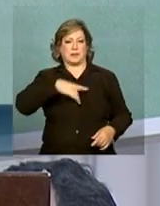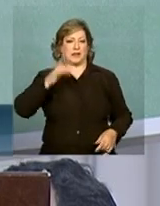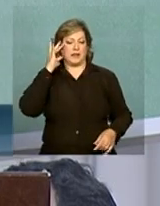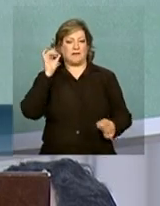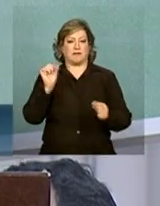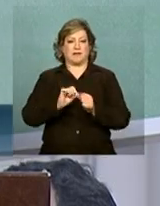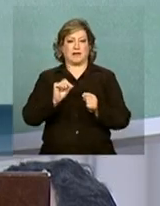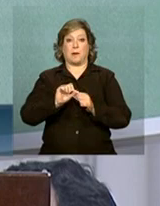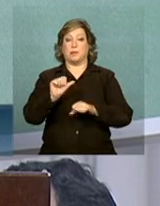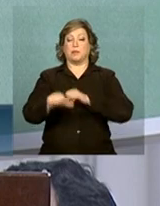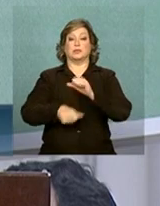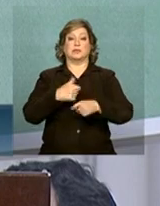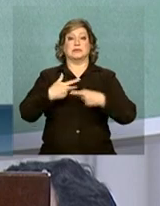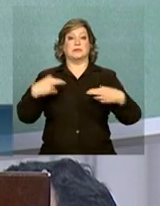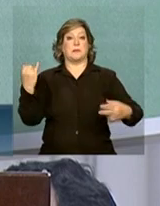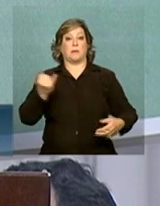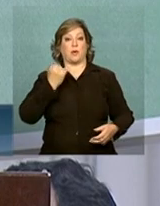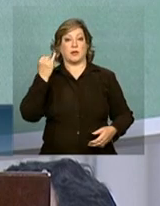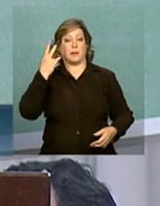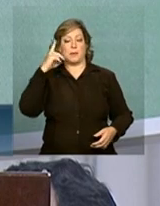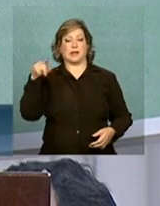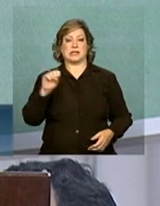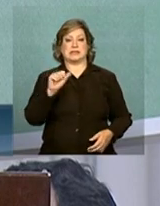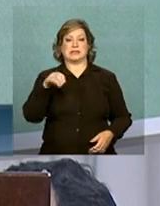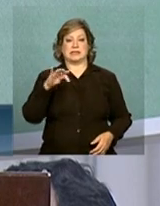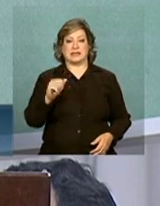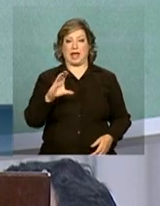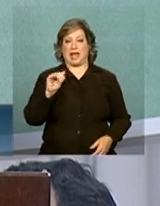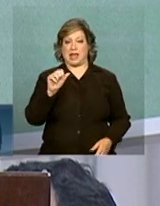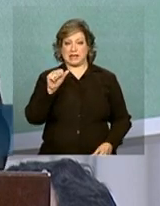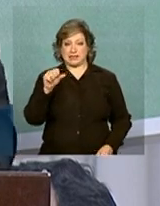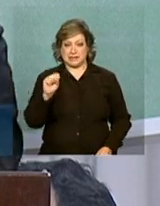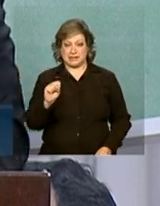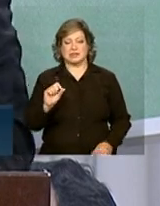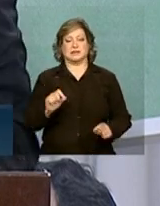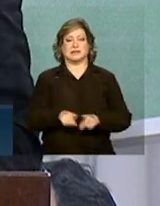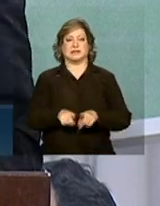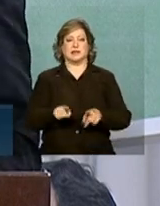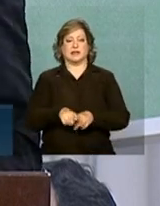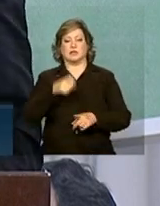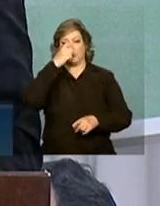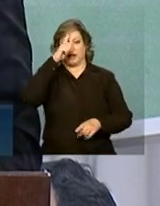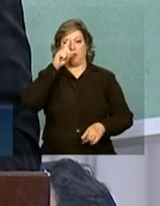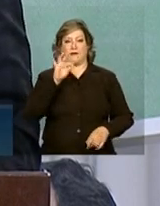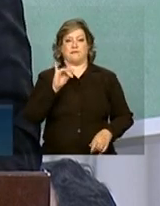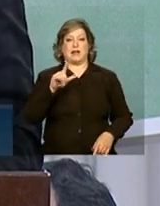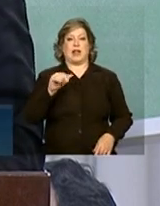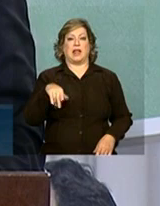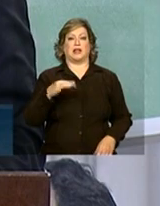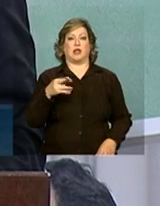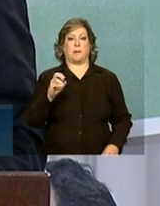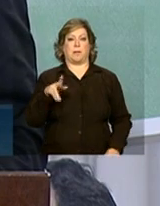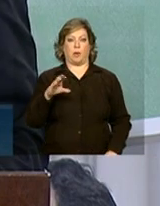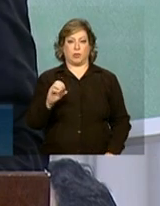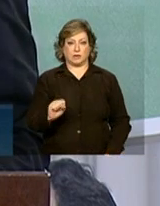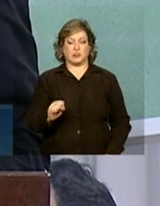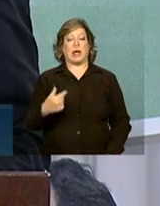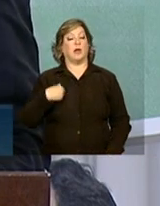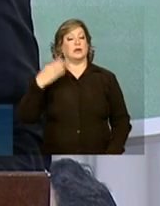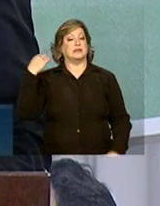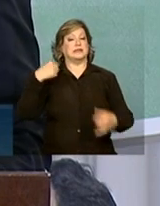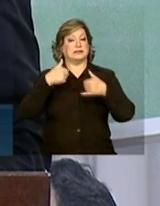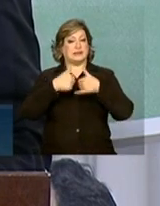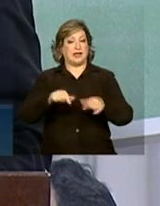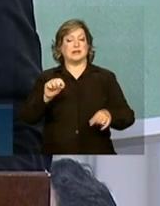de mudanças importantes para Santas Casas, hospitais filantrópicos. Outro dia, presidente, eu estava lá no Congresso das Santas Casas na